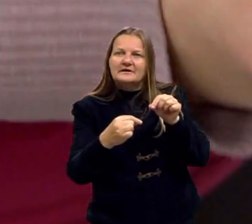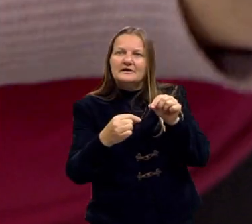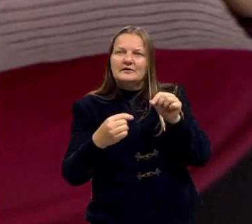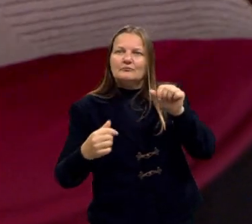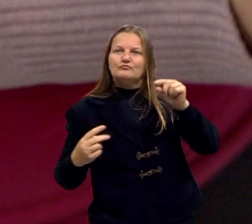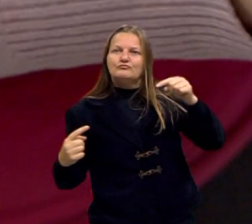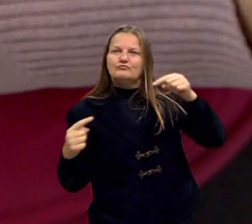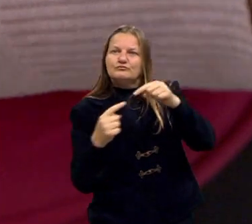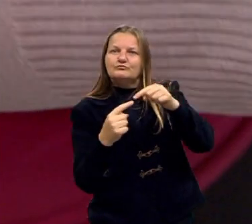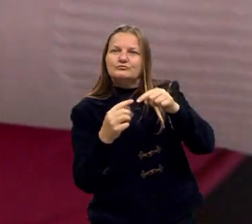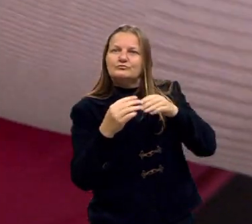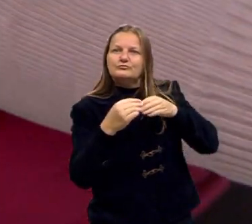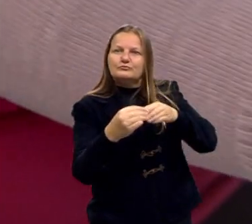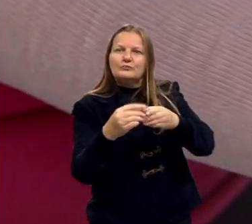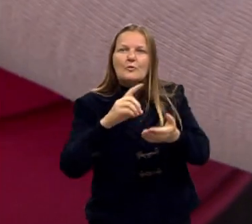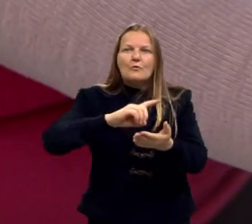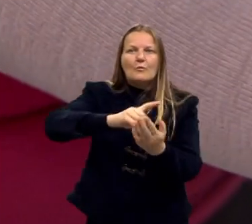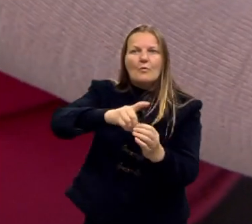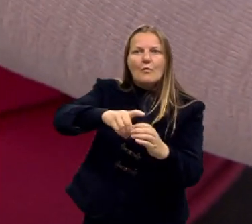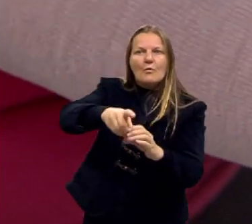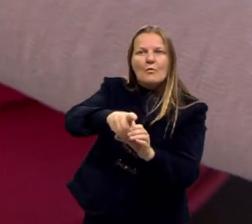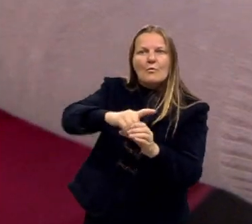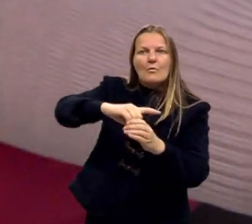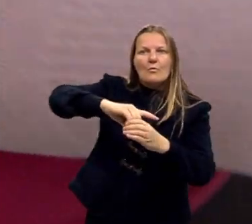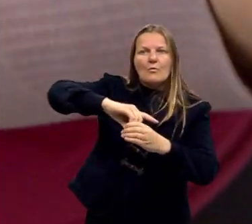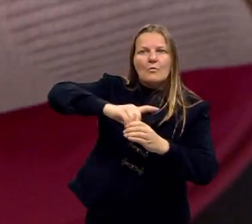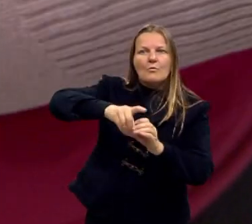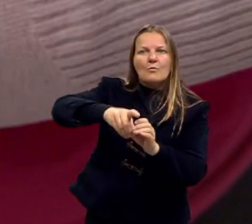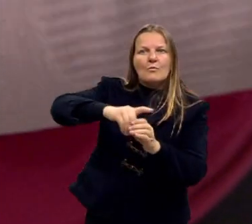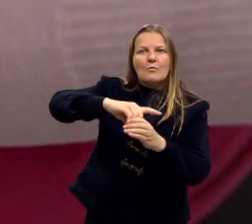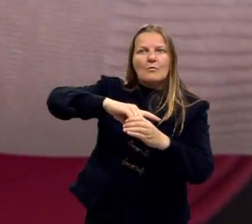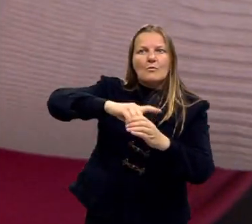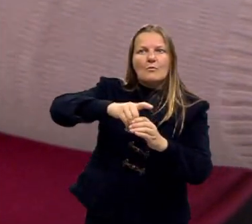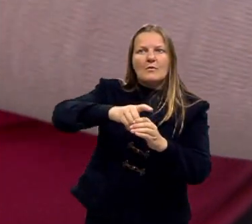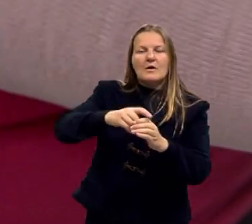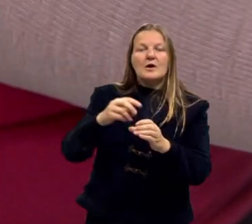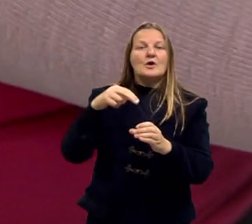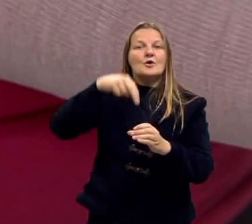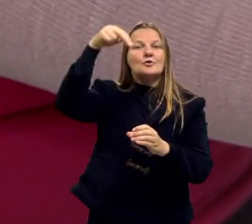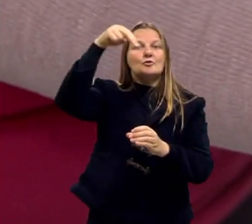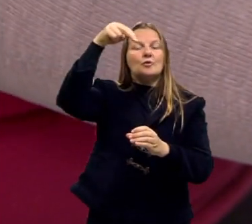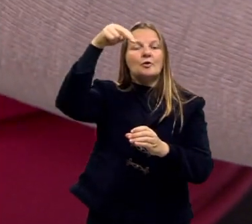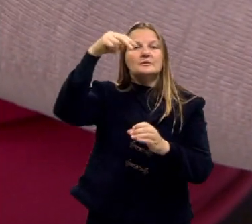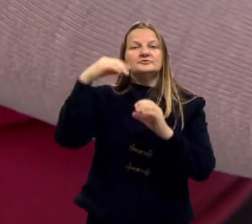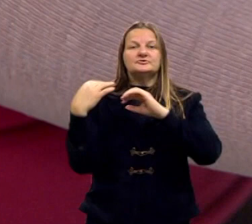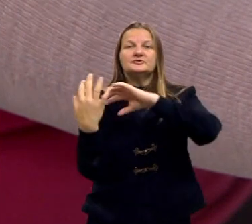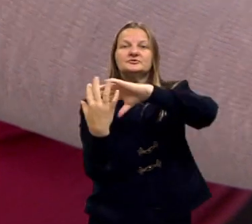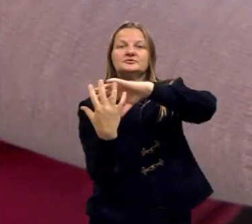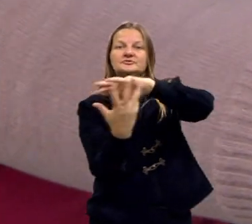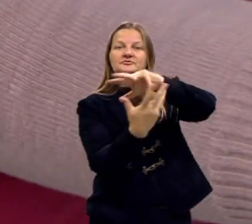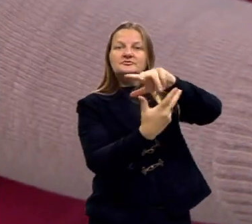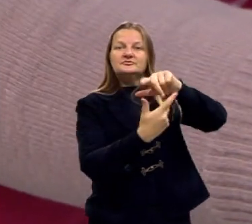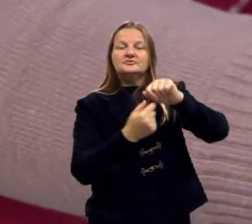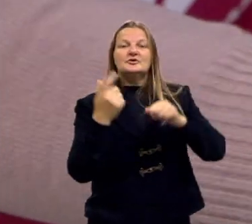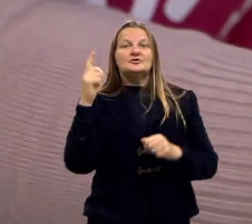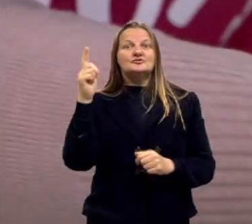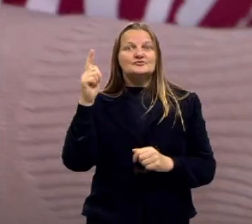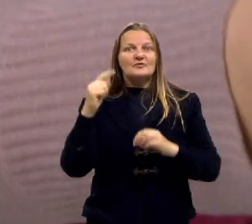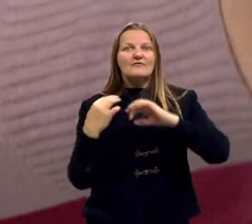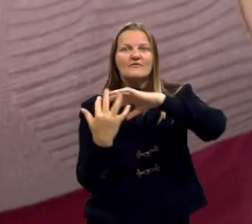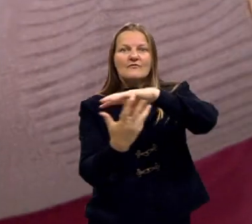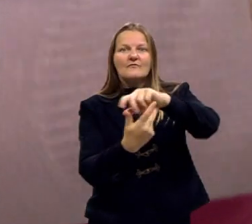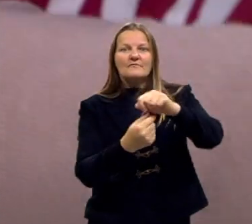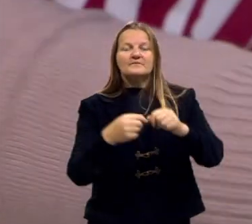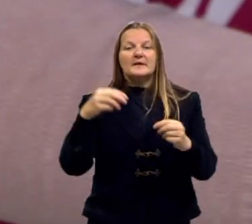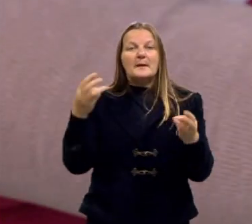nosso cima é justamente também pela questão da diferença do nosso polo norte geográfico eo polo norte